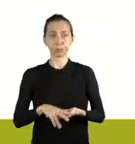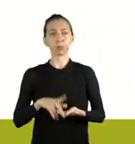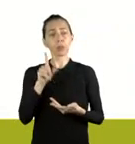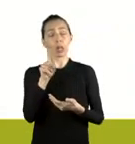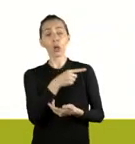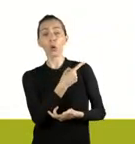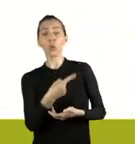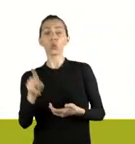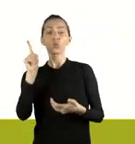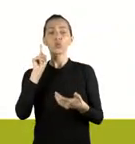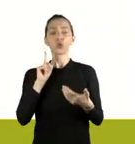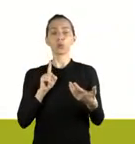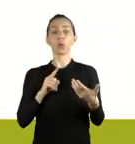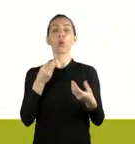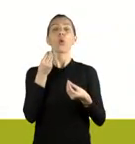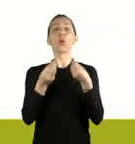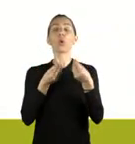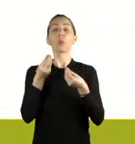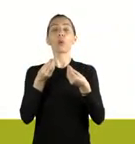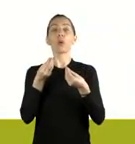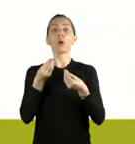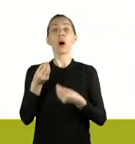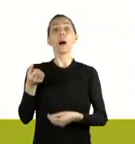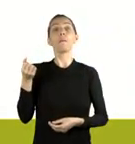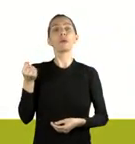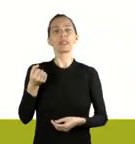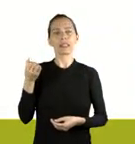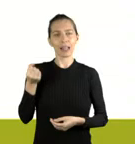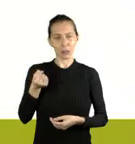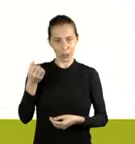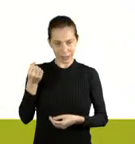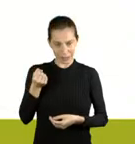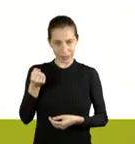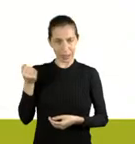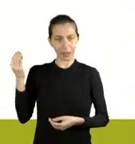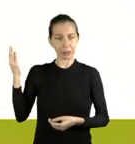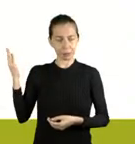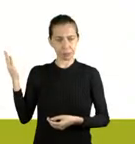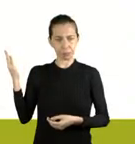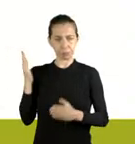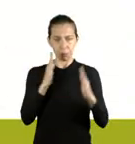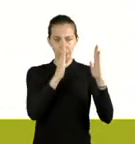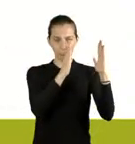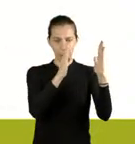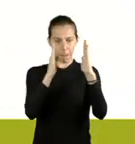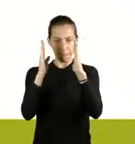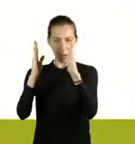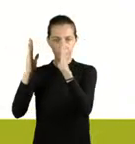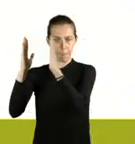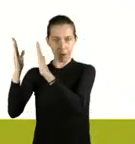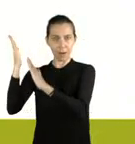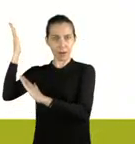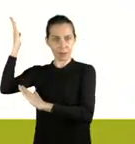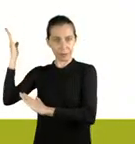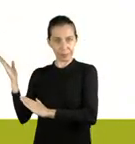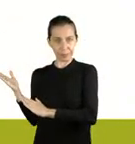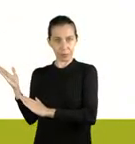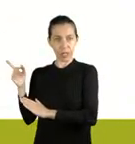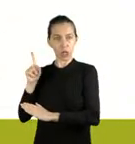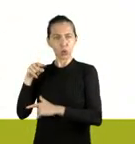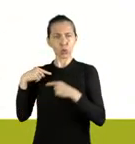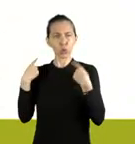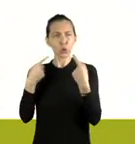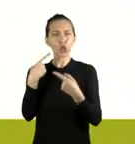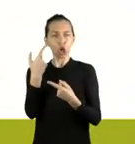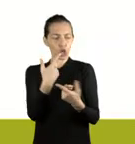por último, a aposentadoria. Mas olhem só, toda a juventude você está